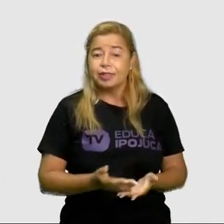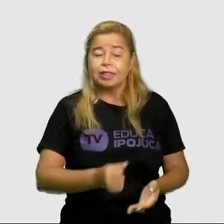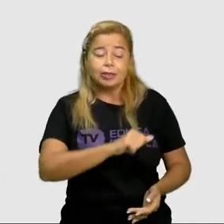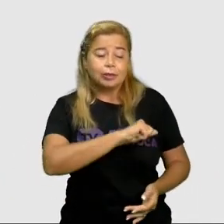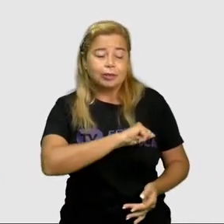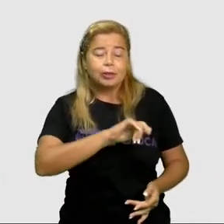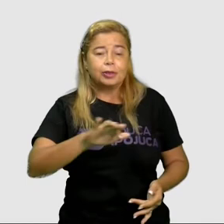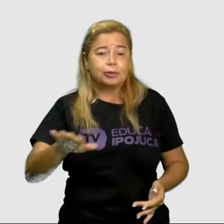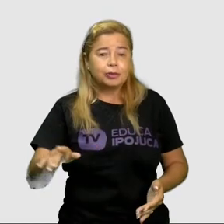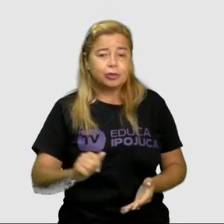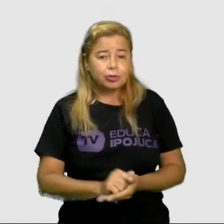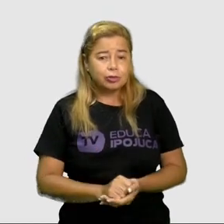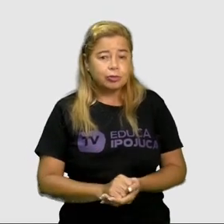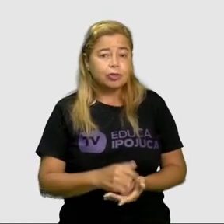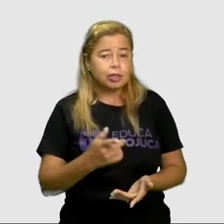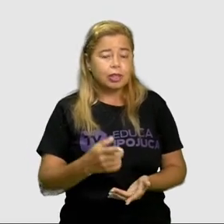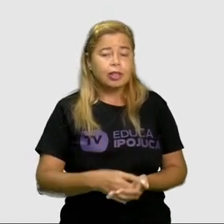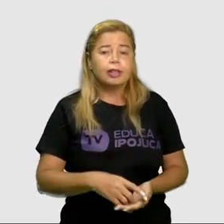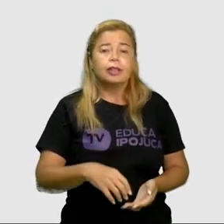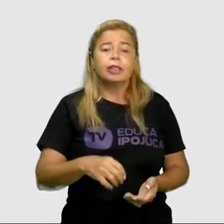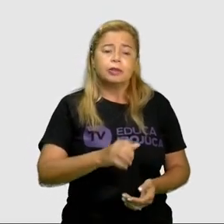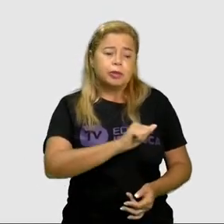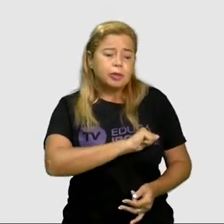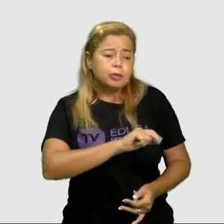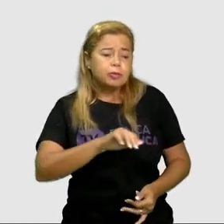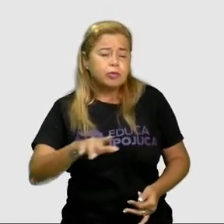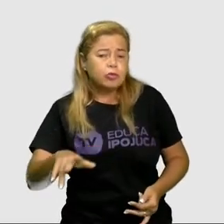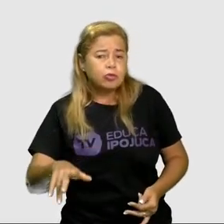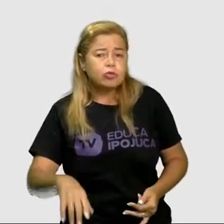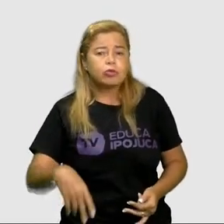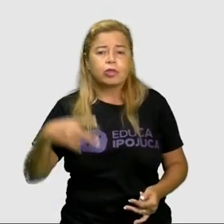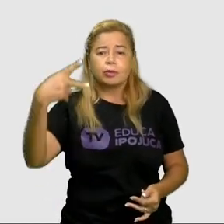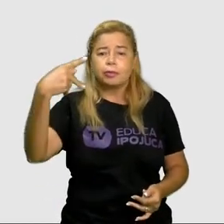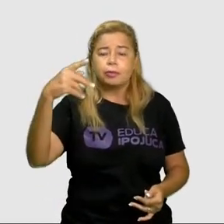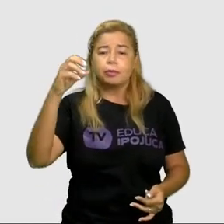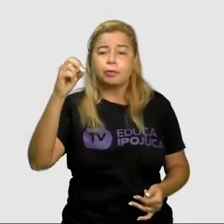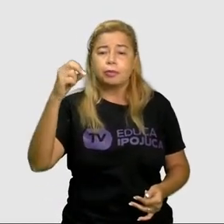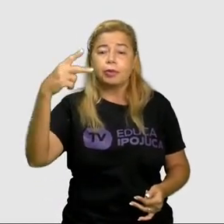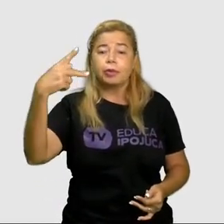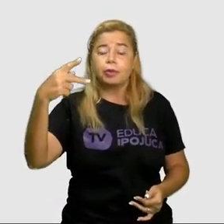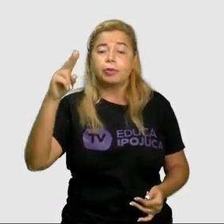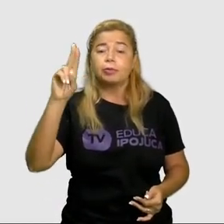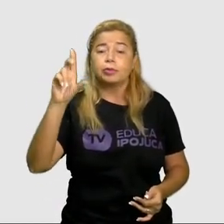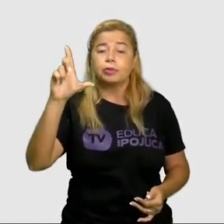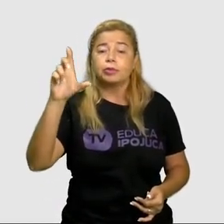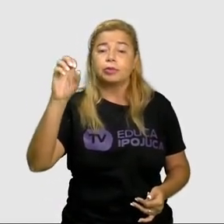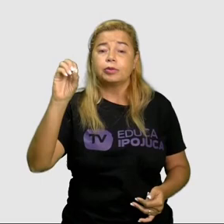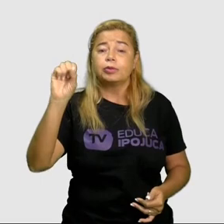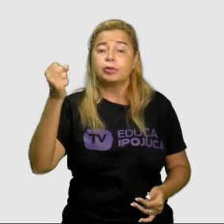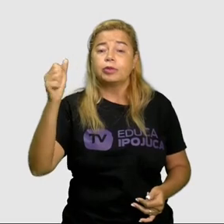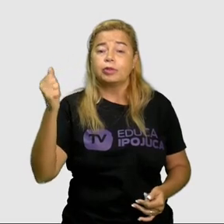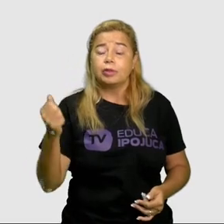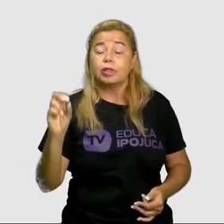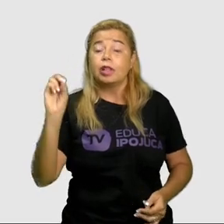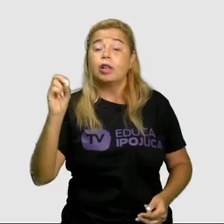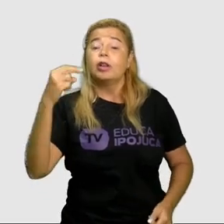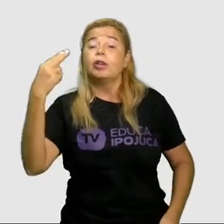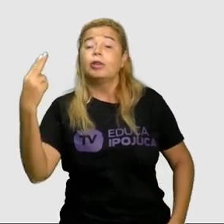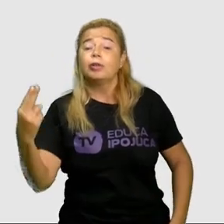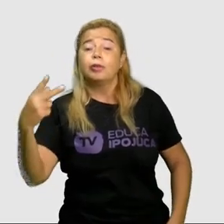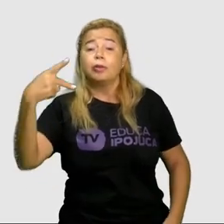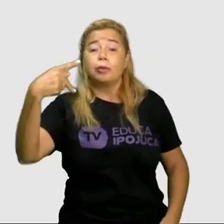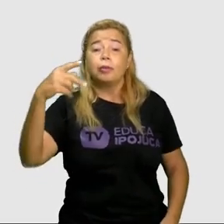Ipojuca. Vamos descobrir se ela é uma cidade populosa ou se é uma cidade povoada. Às vezes está tudo